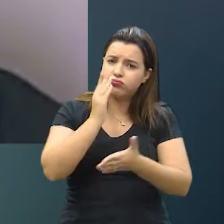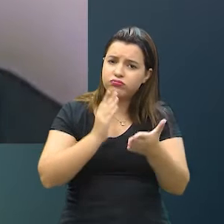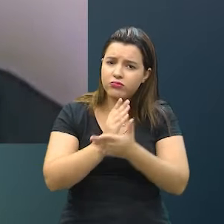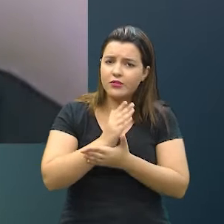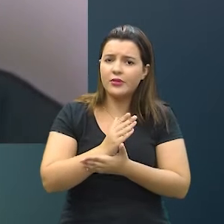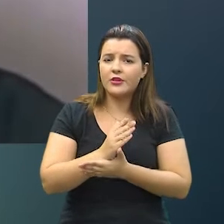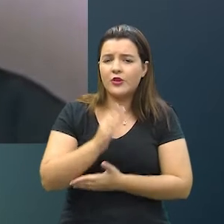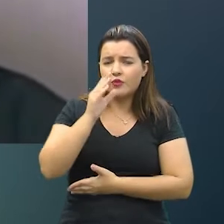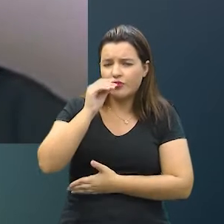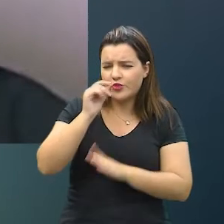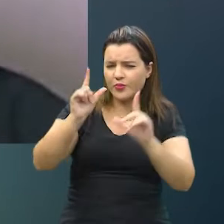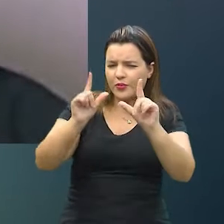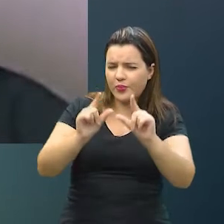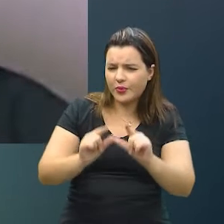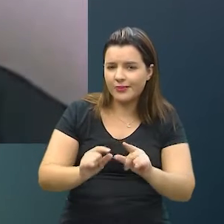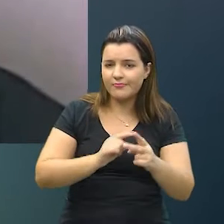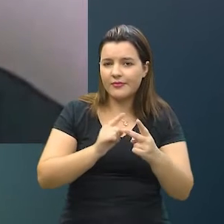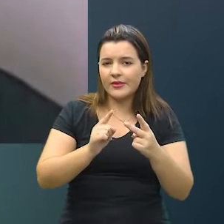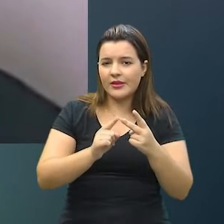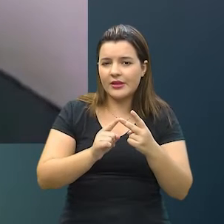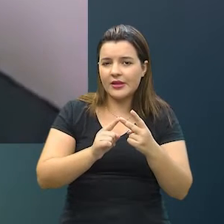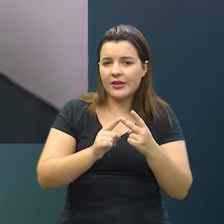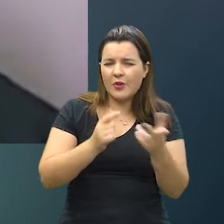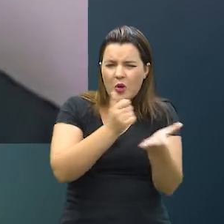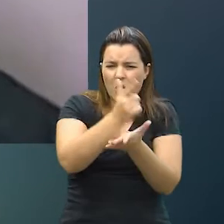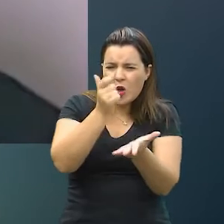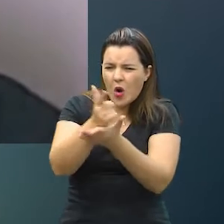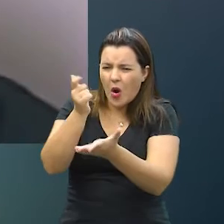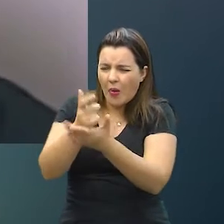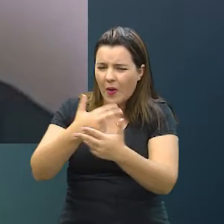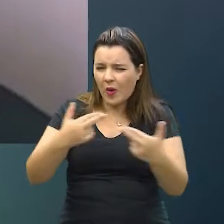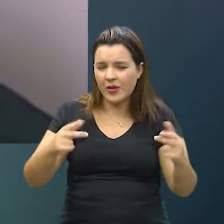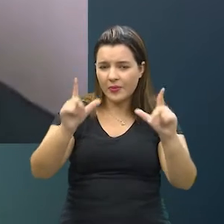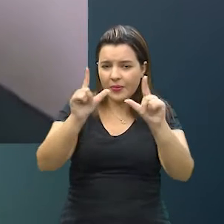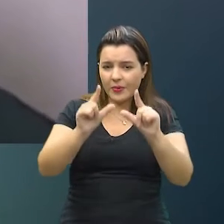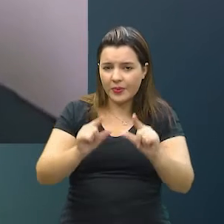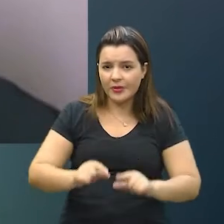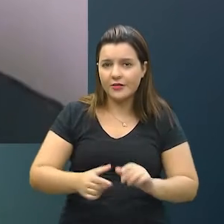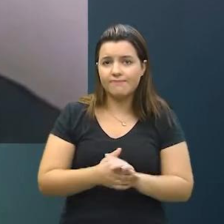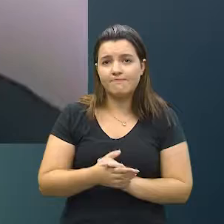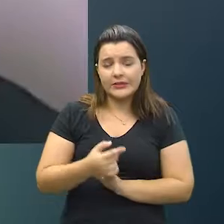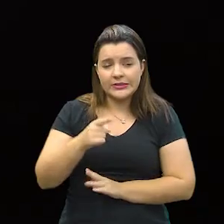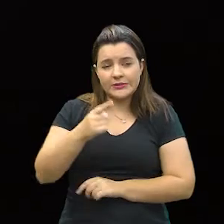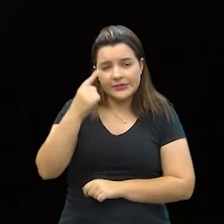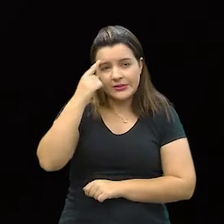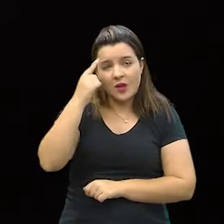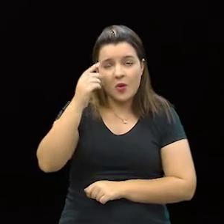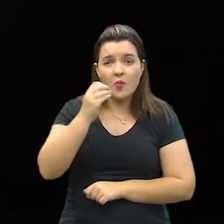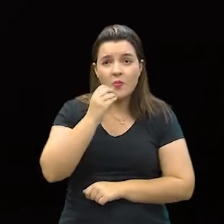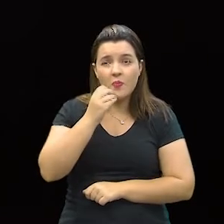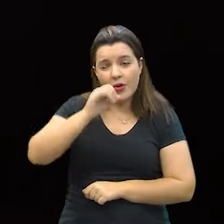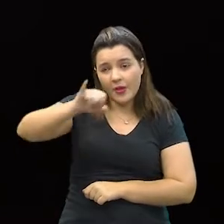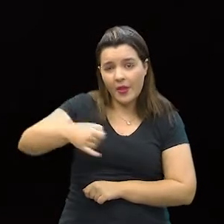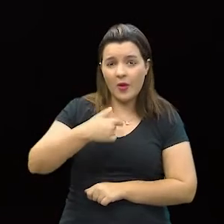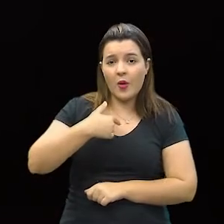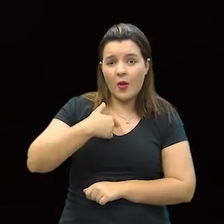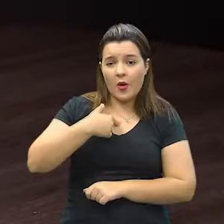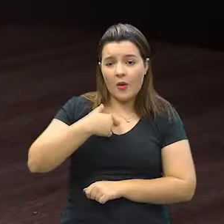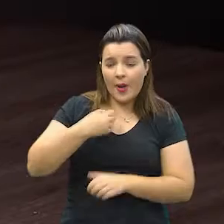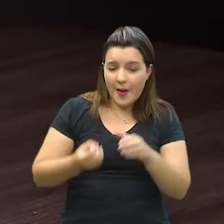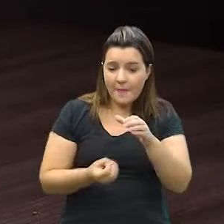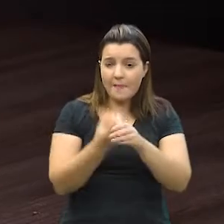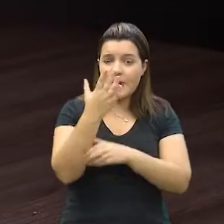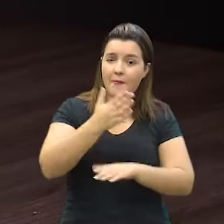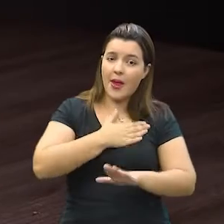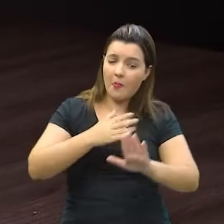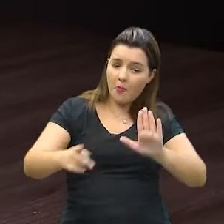de colaboradores, reduzindo o número de consumo de insumos. Então, com isso, eu vi a oportunidade de eu montar meu próprio negócio. Tá certo. E a gente